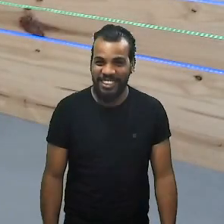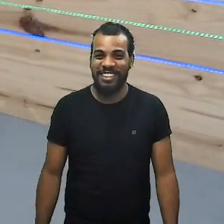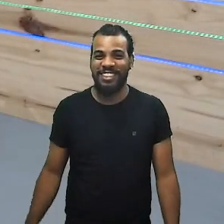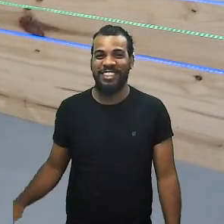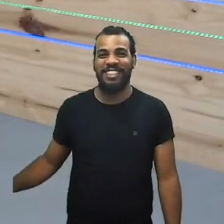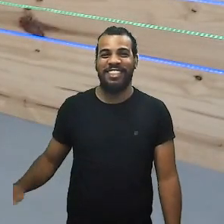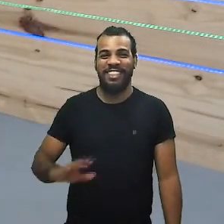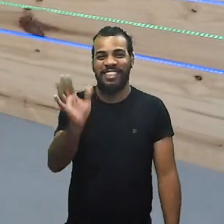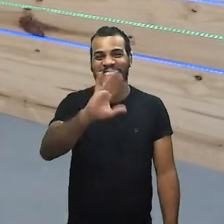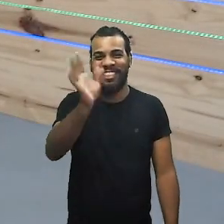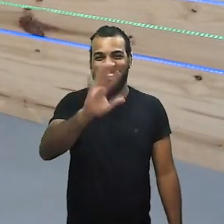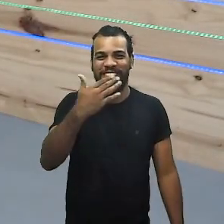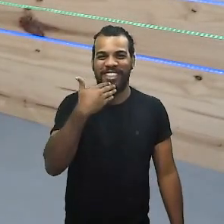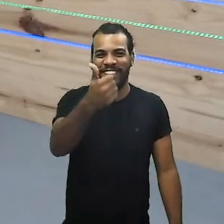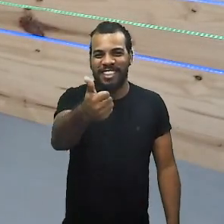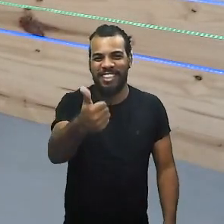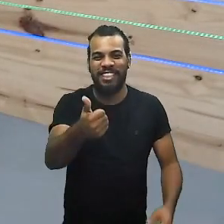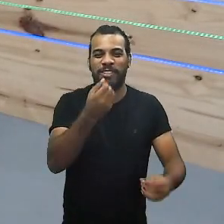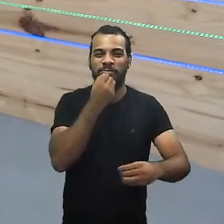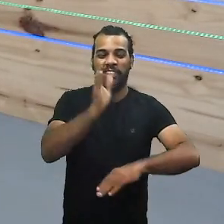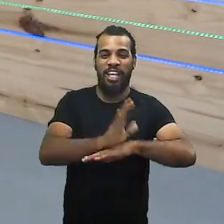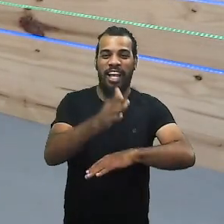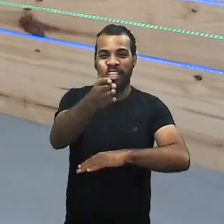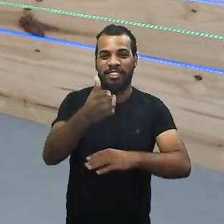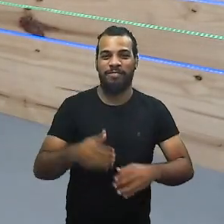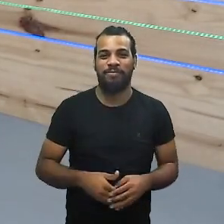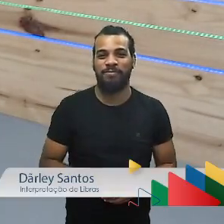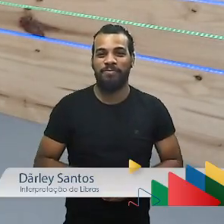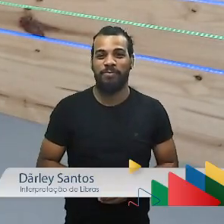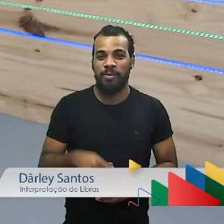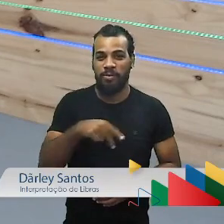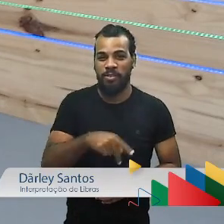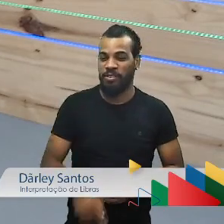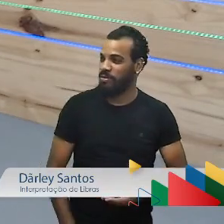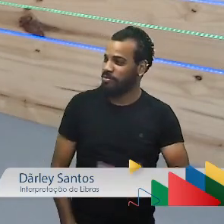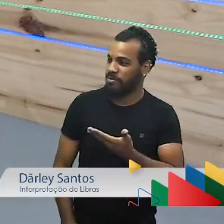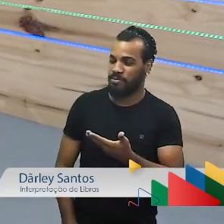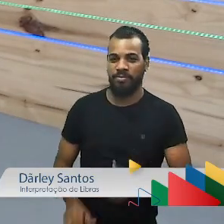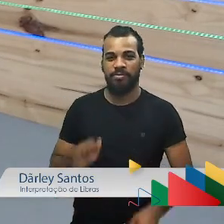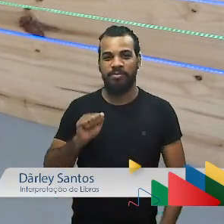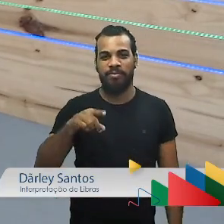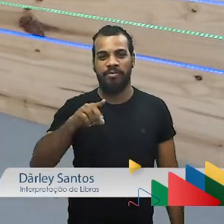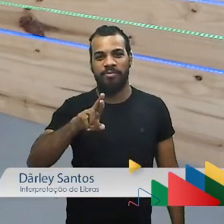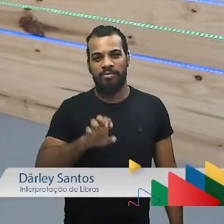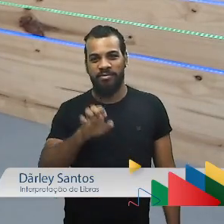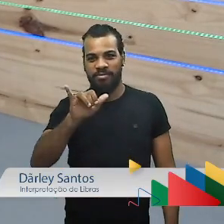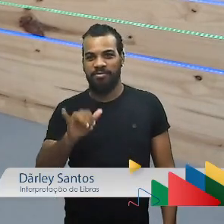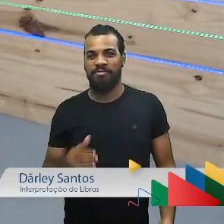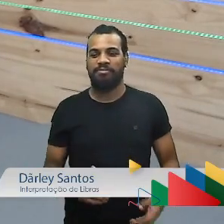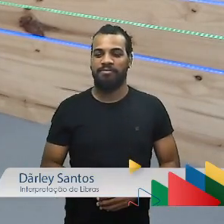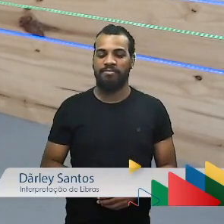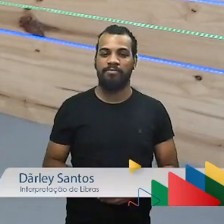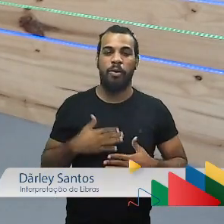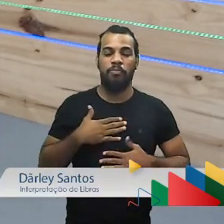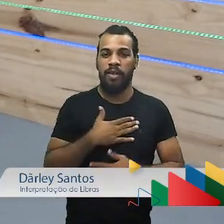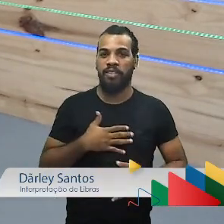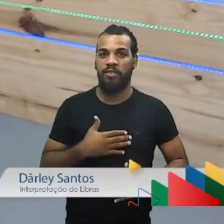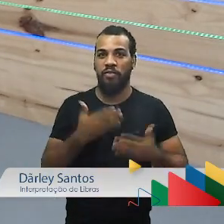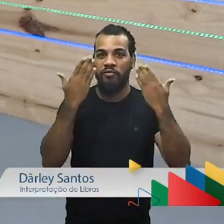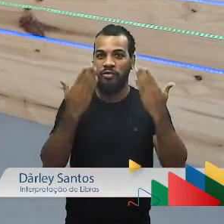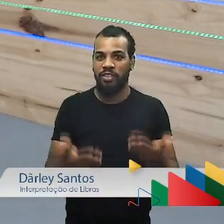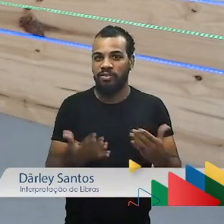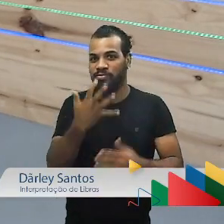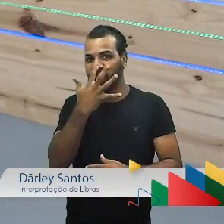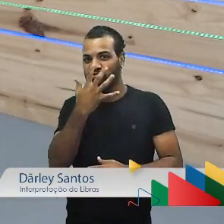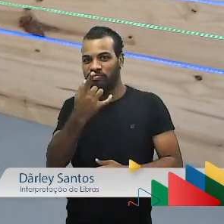Fala, pessoas! E aí, tudo certo? Boa tarde. Aqui quem está falando é o professor Andrei, professor de Biologia da EducaPE. É um prazer estar mais uma